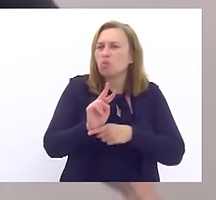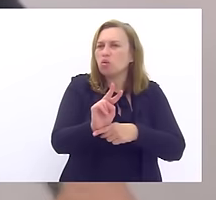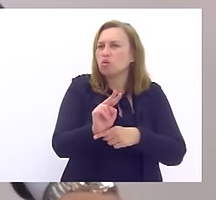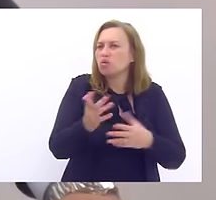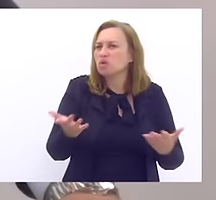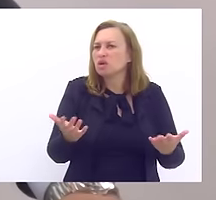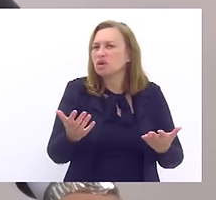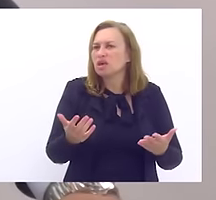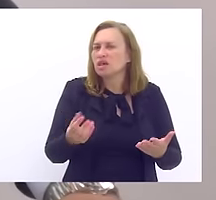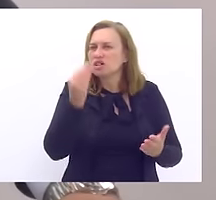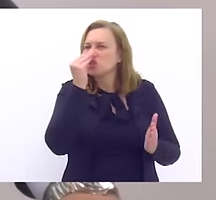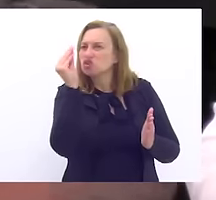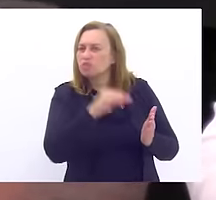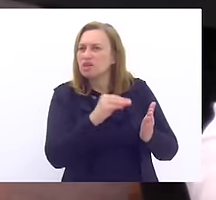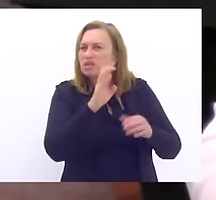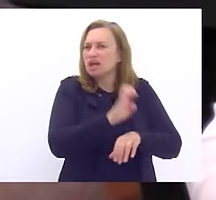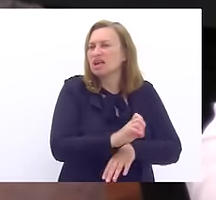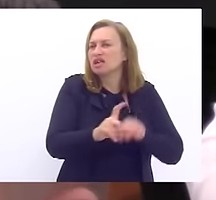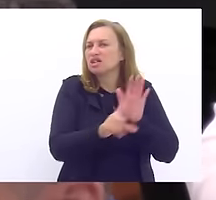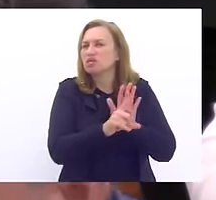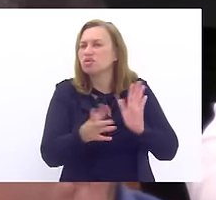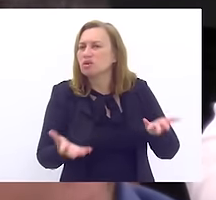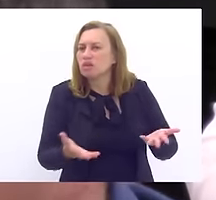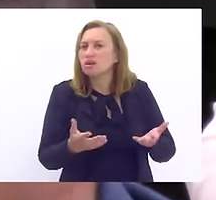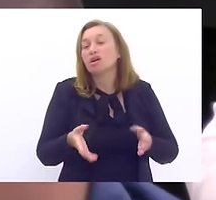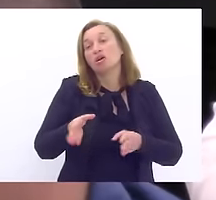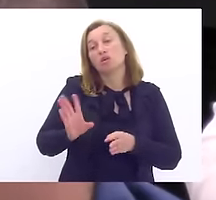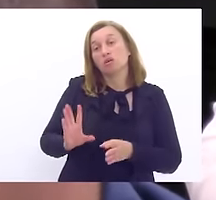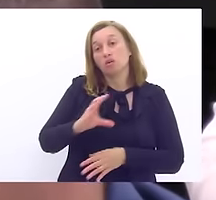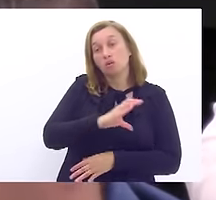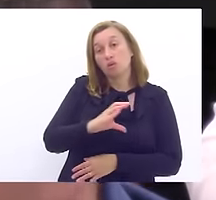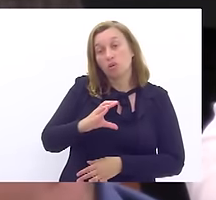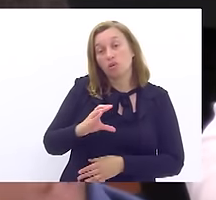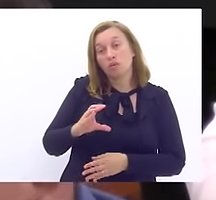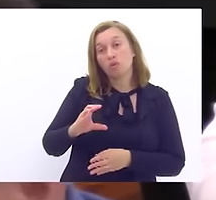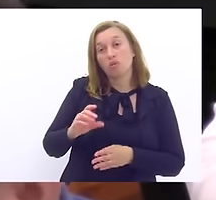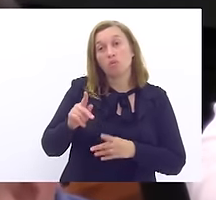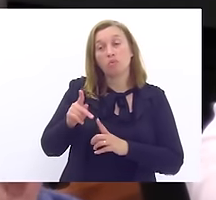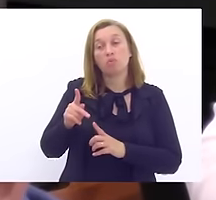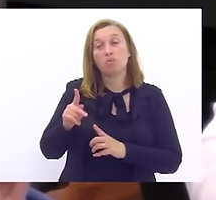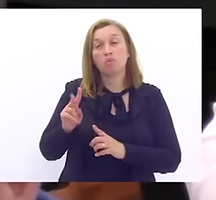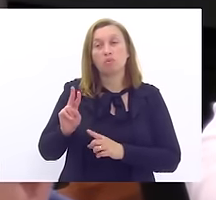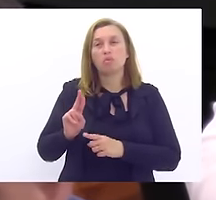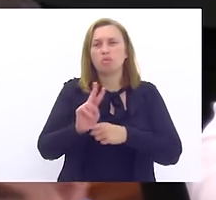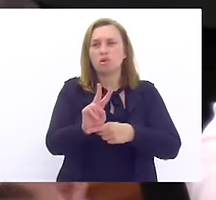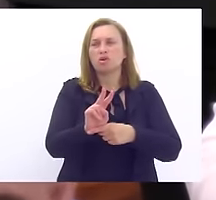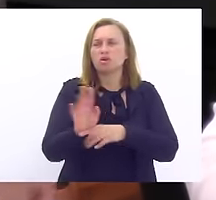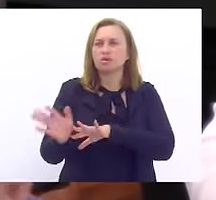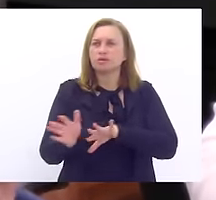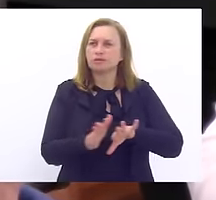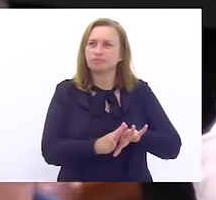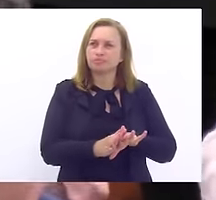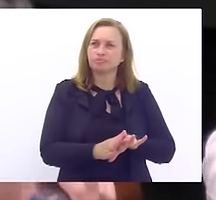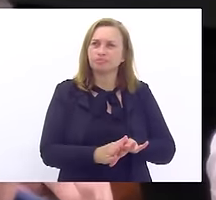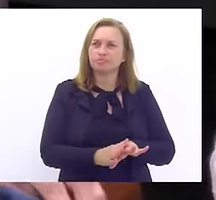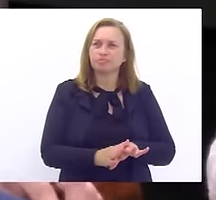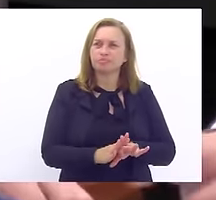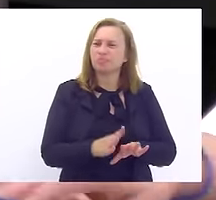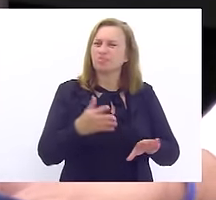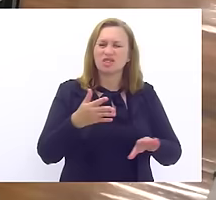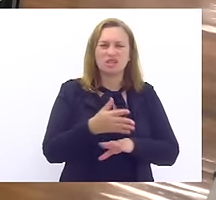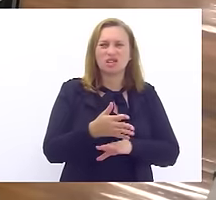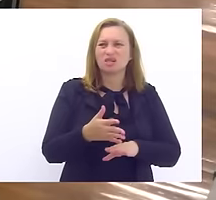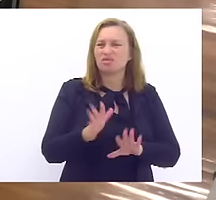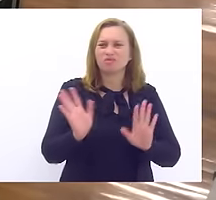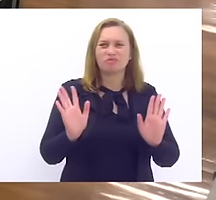desrespeitar há uma orientação jurídica da procuradoria qual nós vai chegar a lugar nenhum